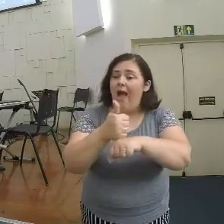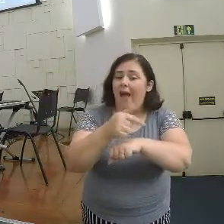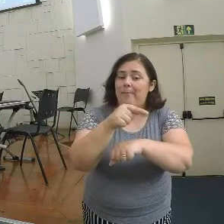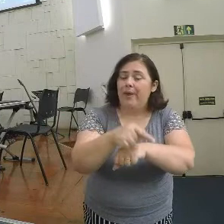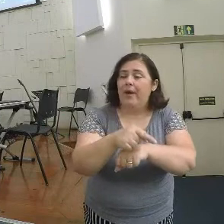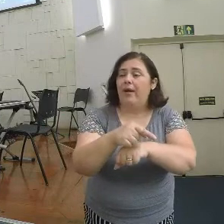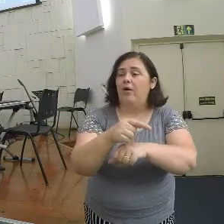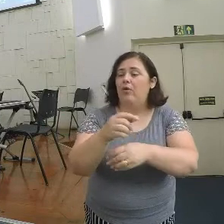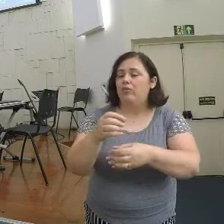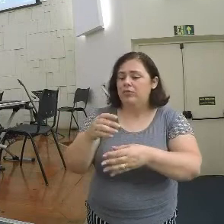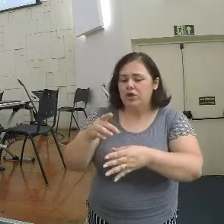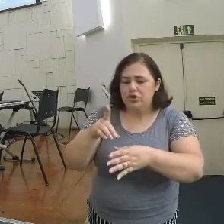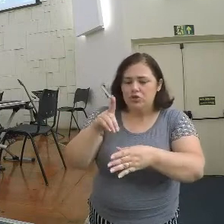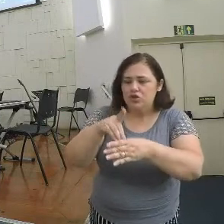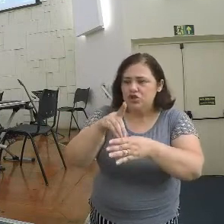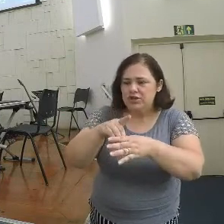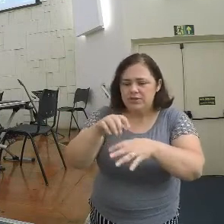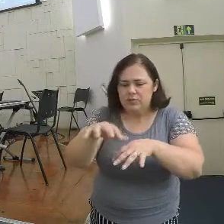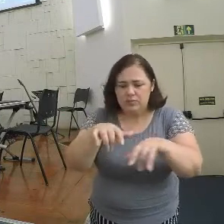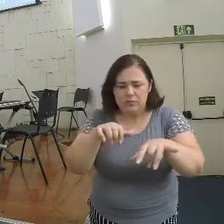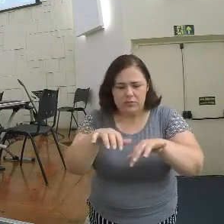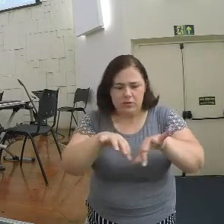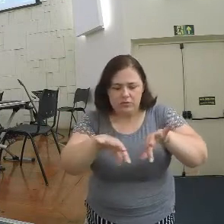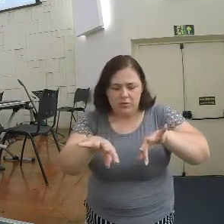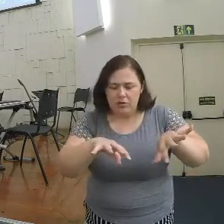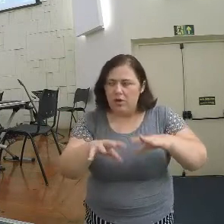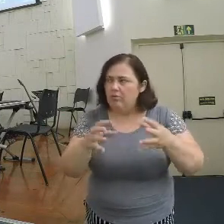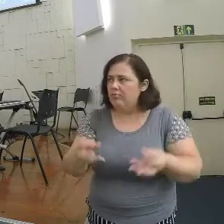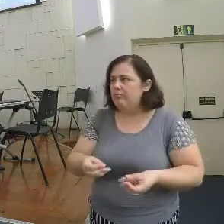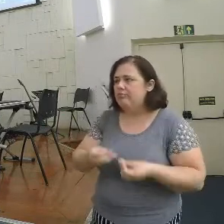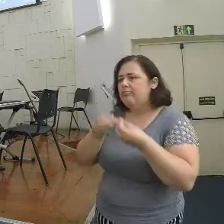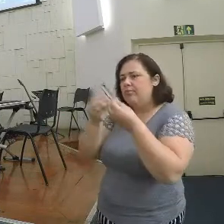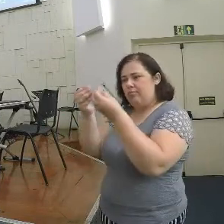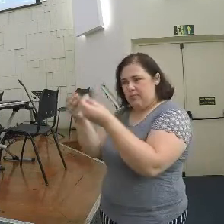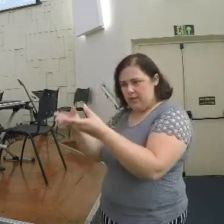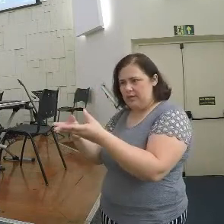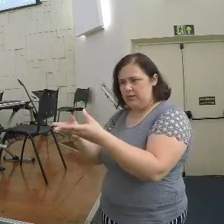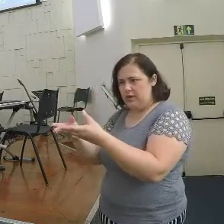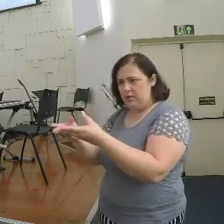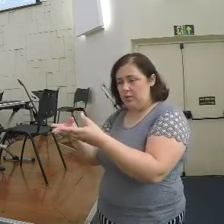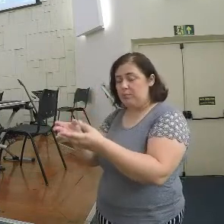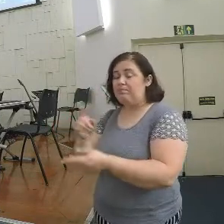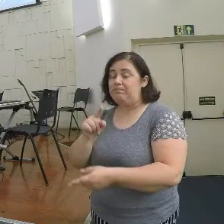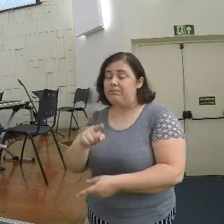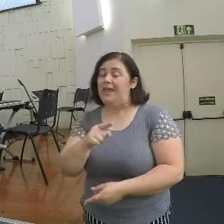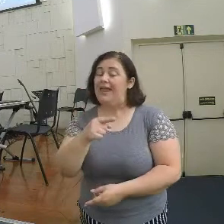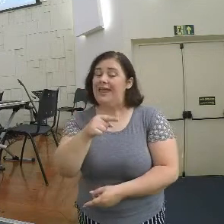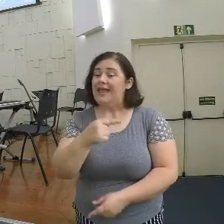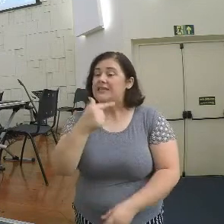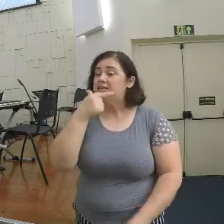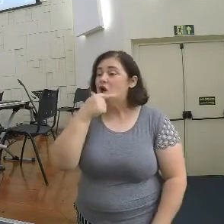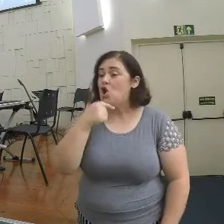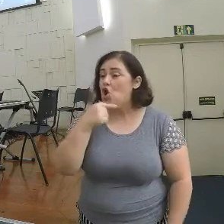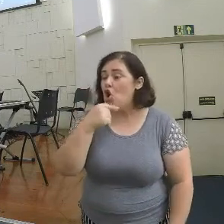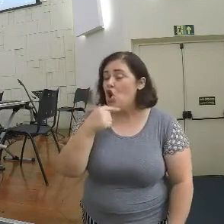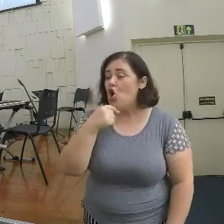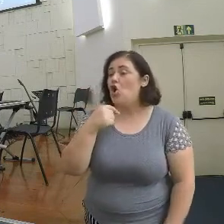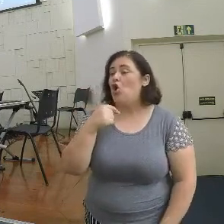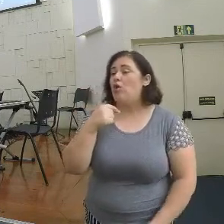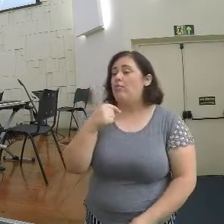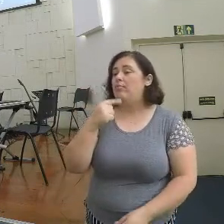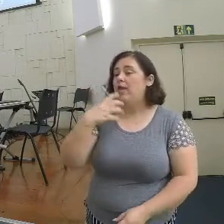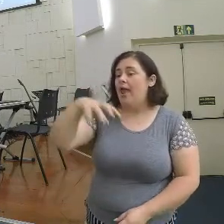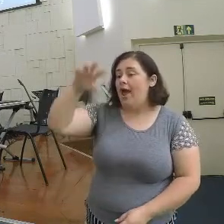rei de justiça, é o significado do nome Melquisedeque. Depois também é rei de Salém, ou seja, rei de paz. Salém é